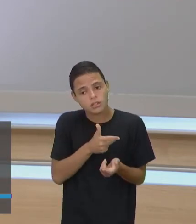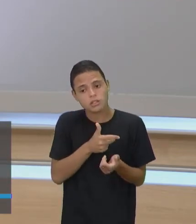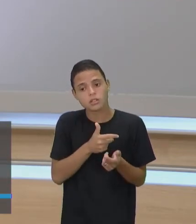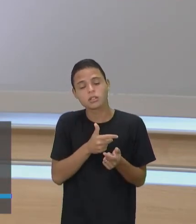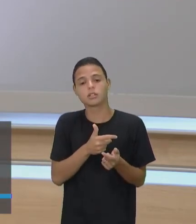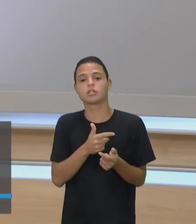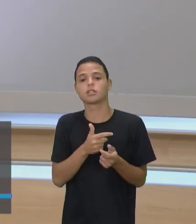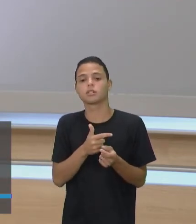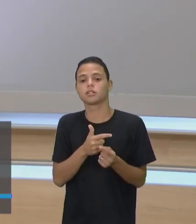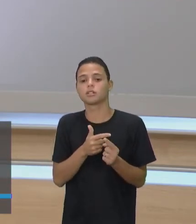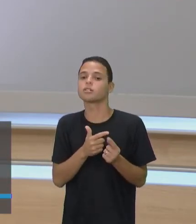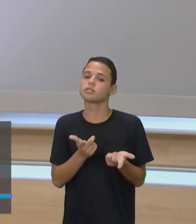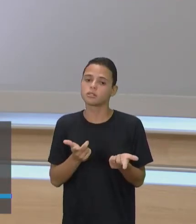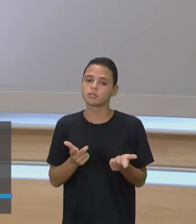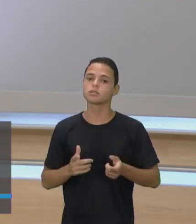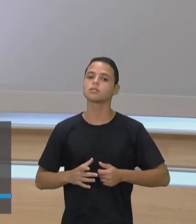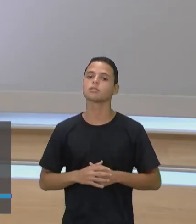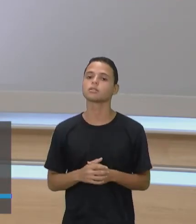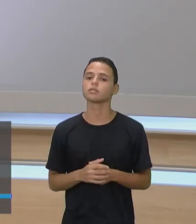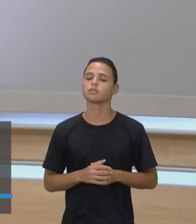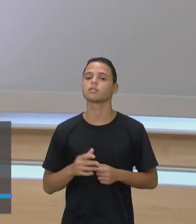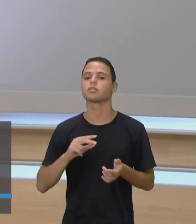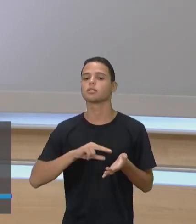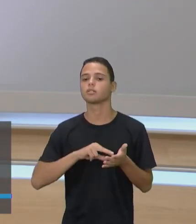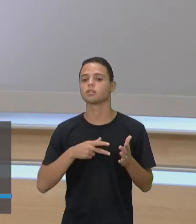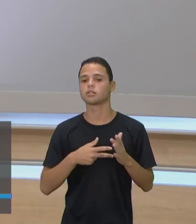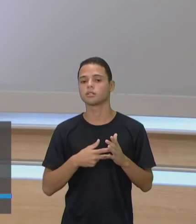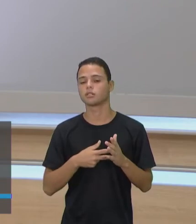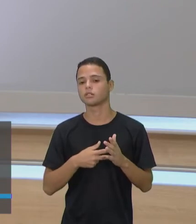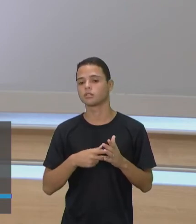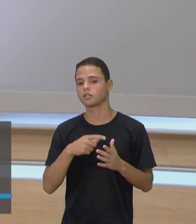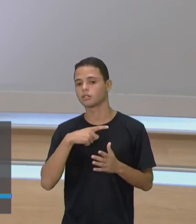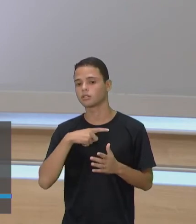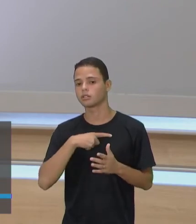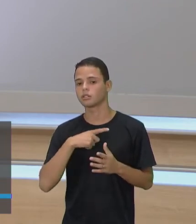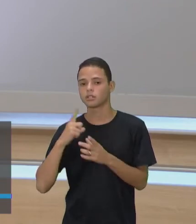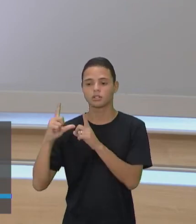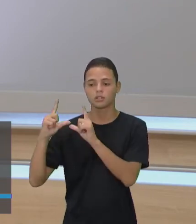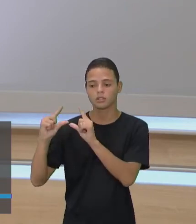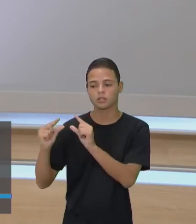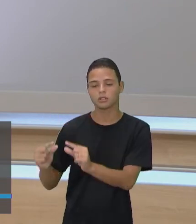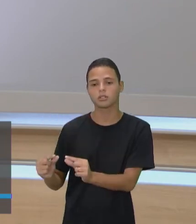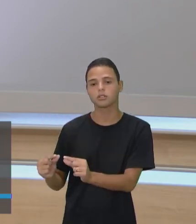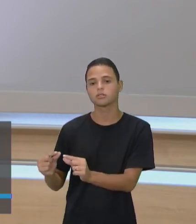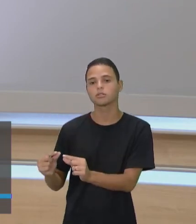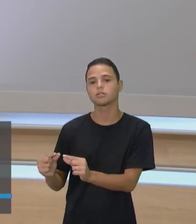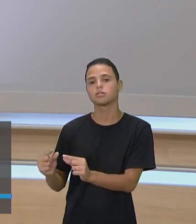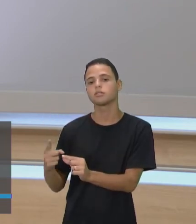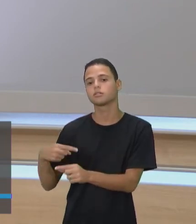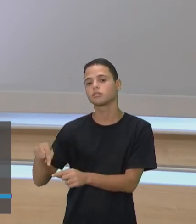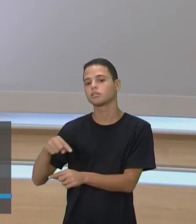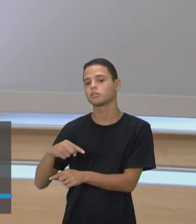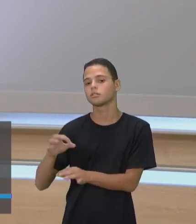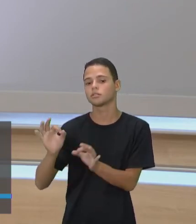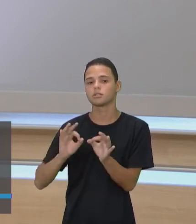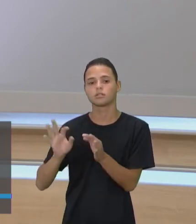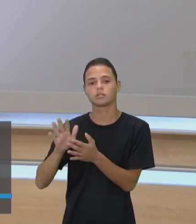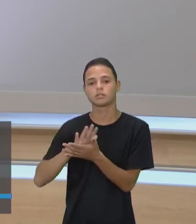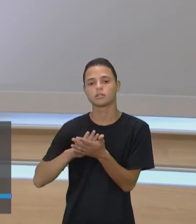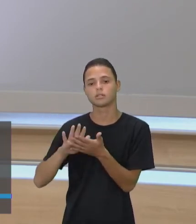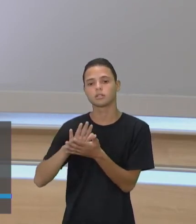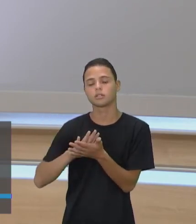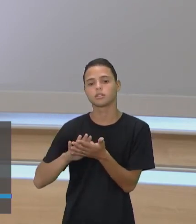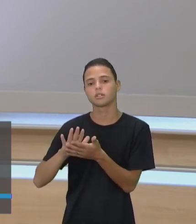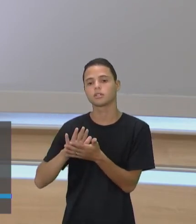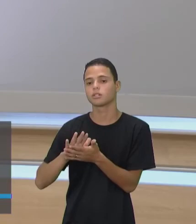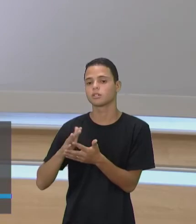mais rápido do que elas deveriam acontecer, isso significa que a gente tem menos tempo de preparo e, na verdade, a gente nem está preparado porque a gente nem tinha